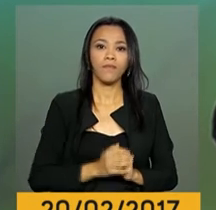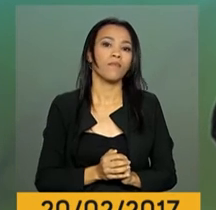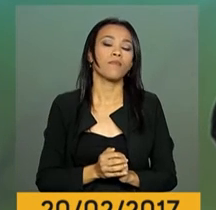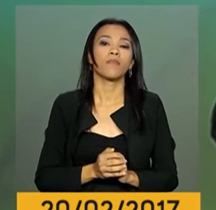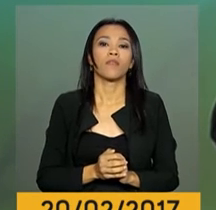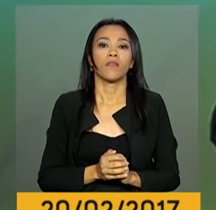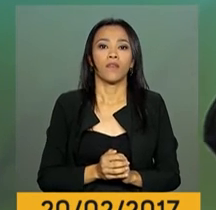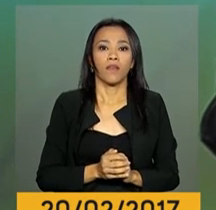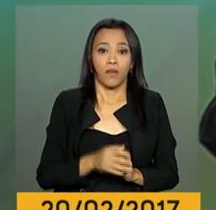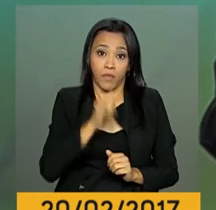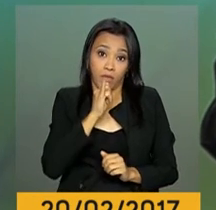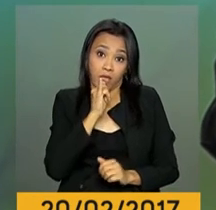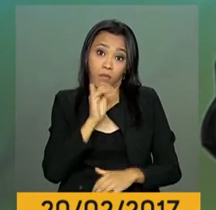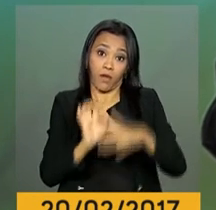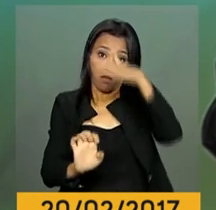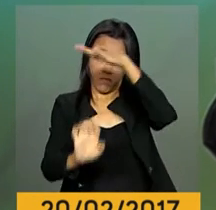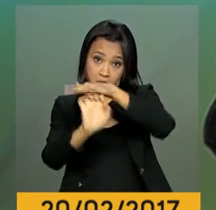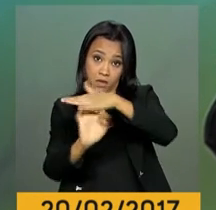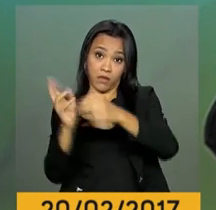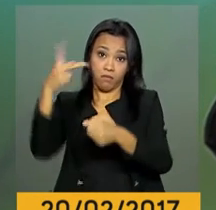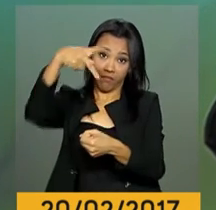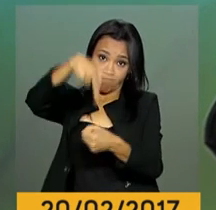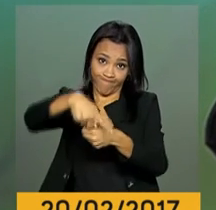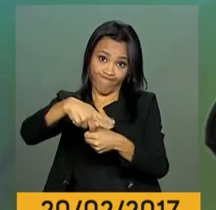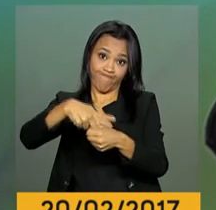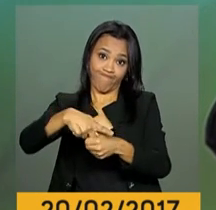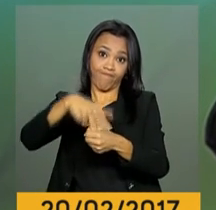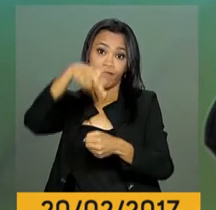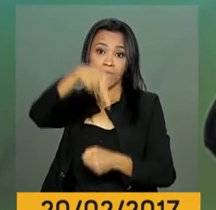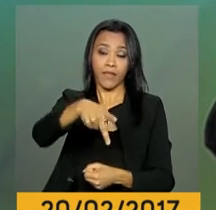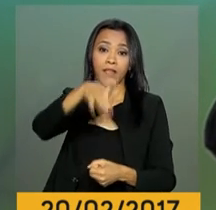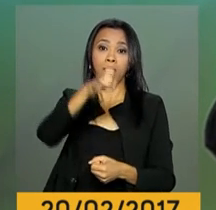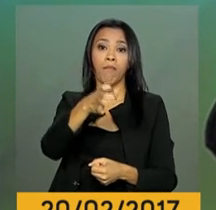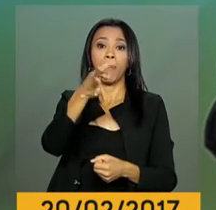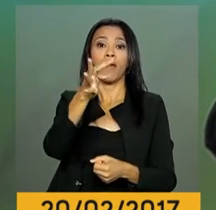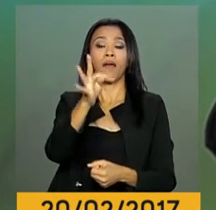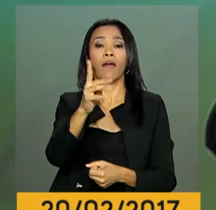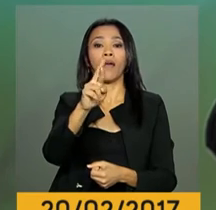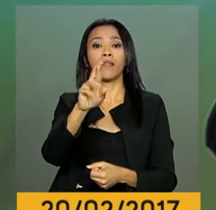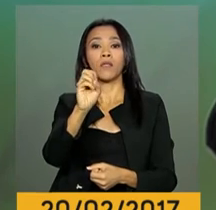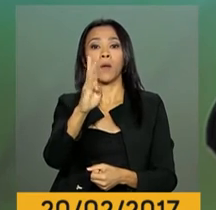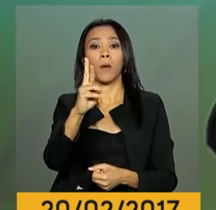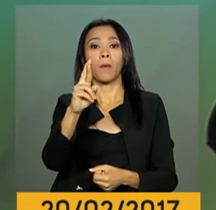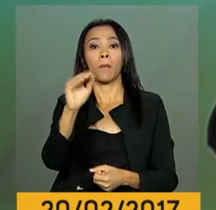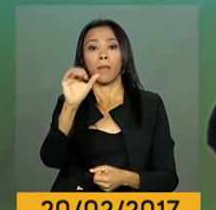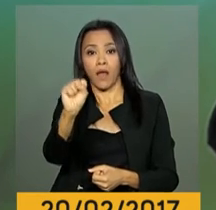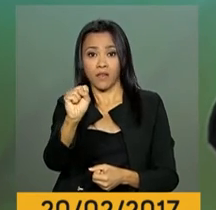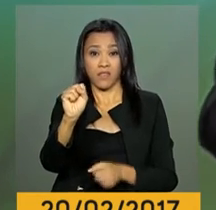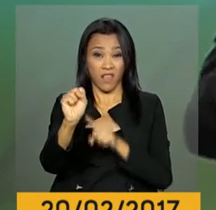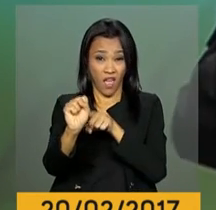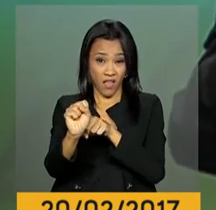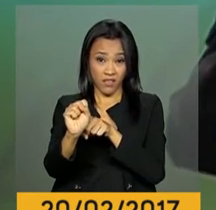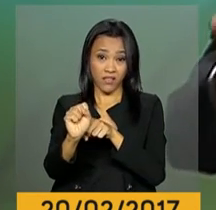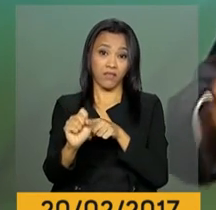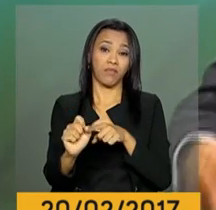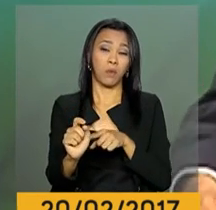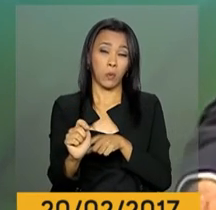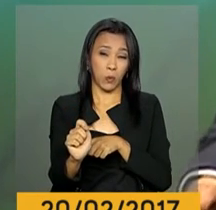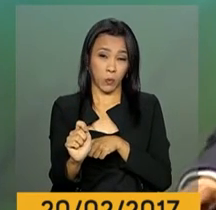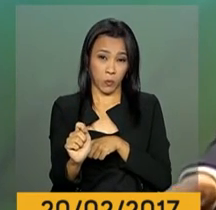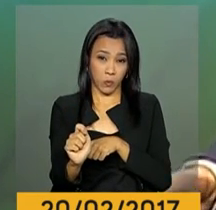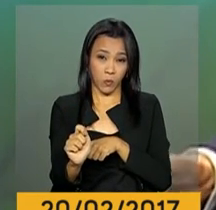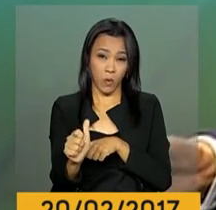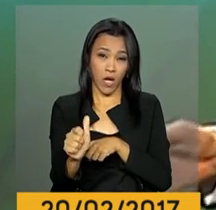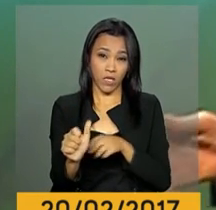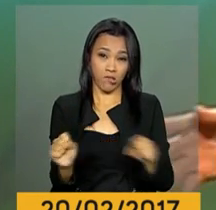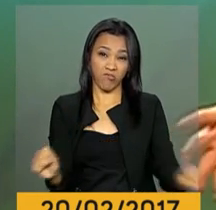Entidades como a Petrobras, por exemplo, que estava praticamente, se me permite a expressão, no fundo